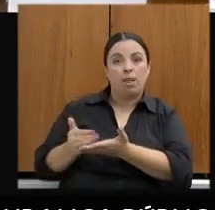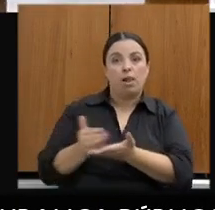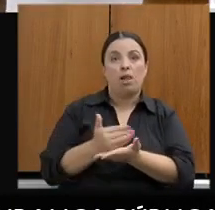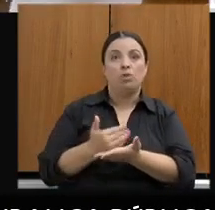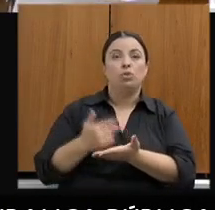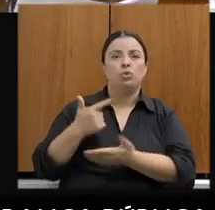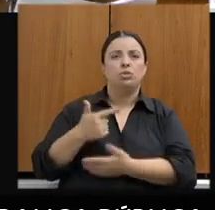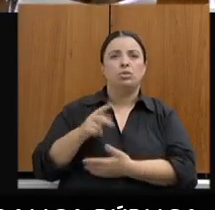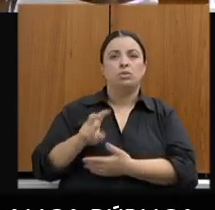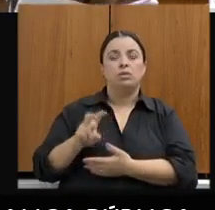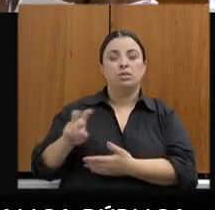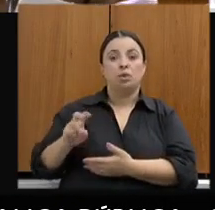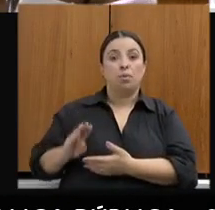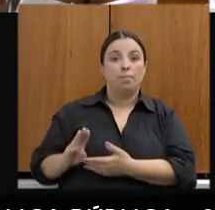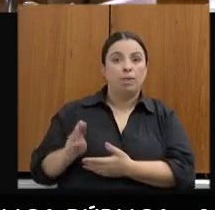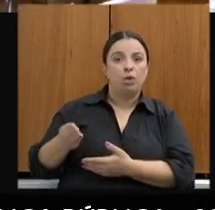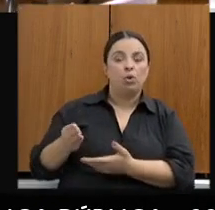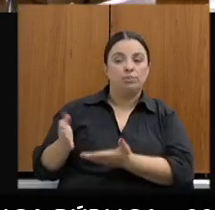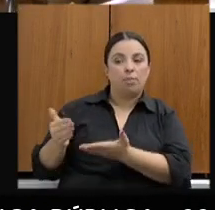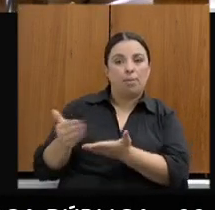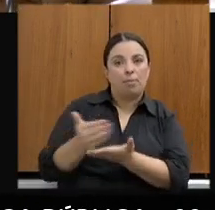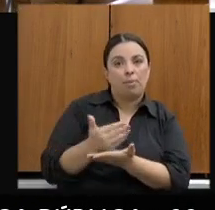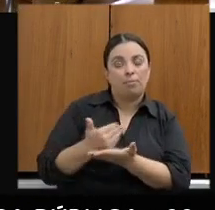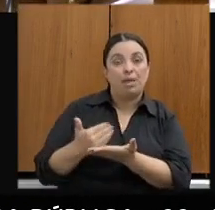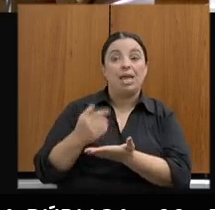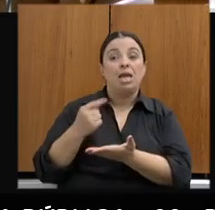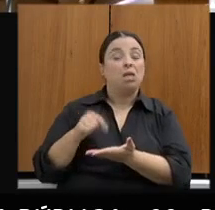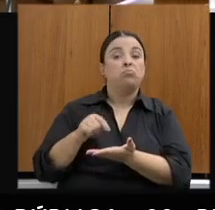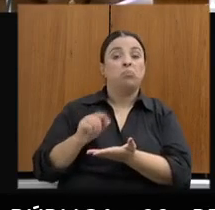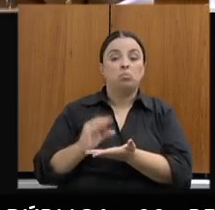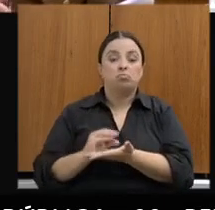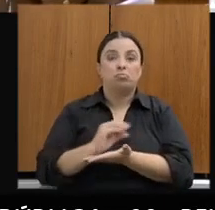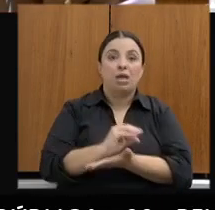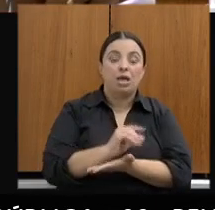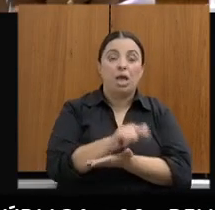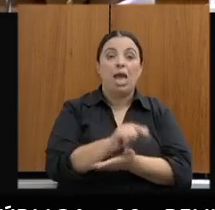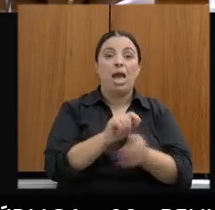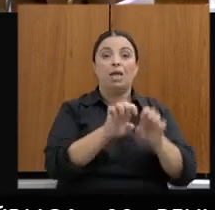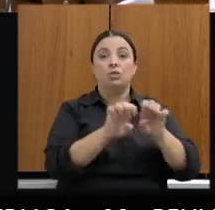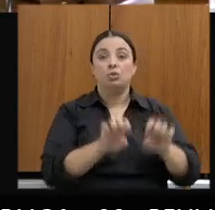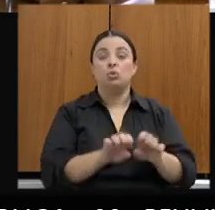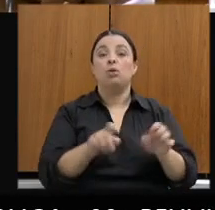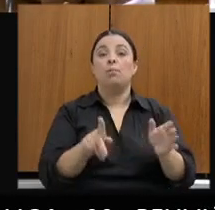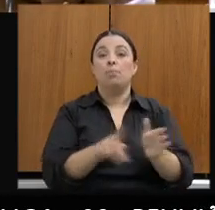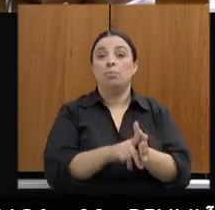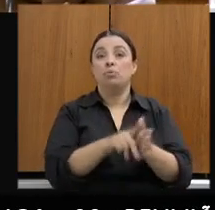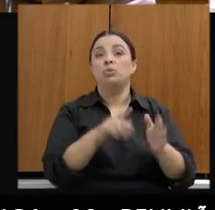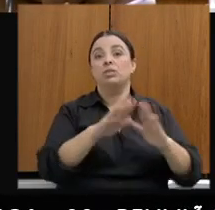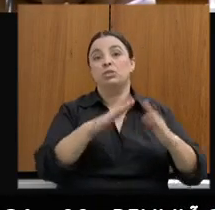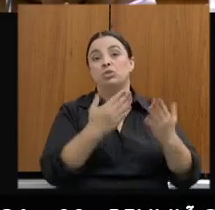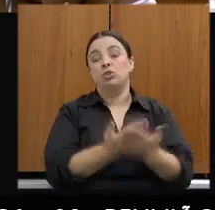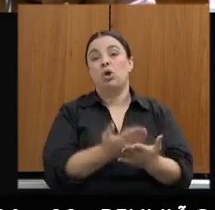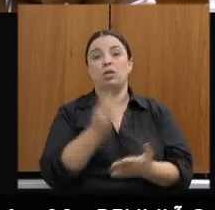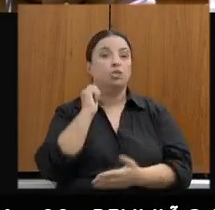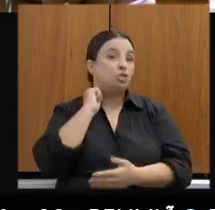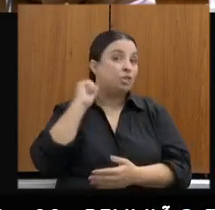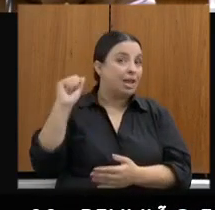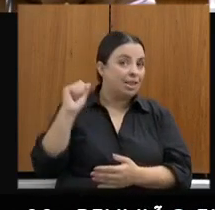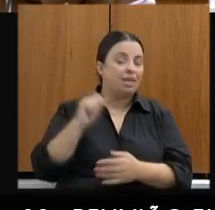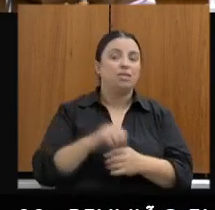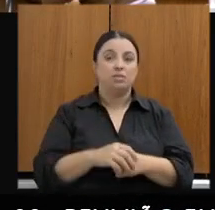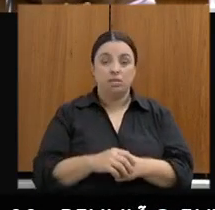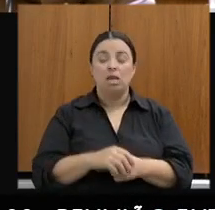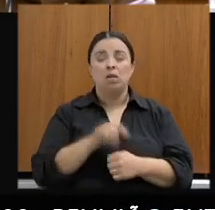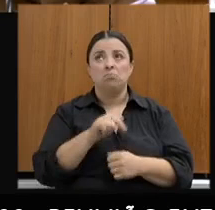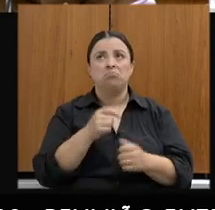o investimento nós investimos então na reestruturação dos colégios Tiradentes né Há muitos anos a gente não tinha nenhuma reforma não